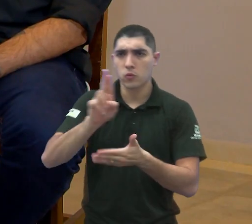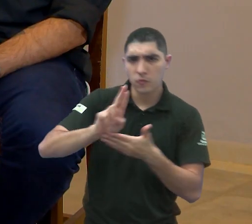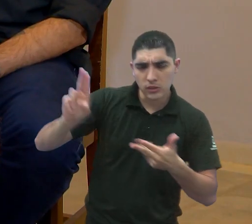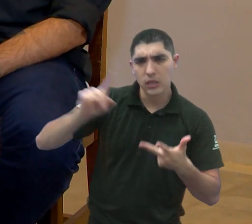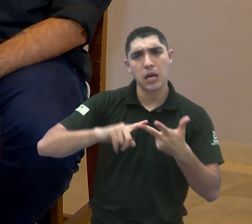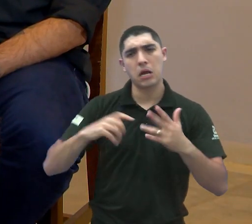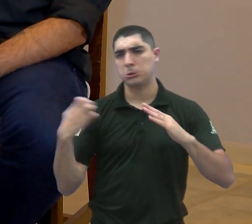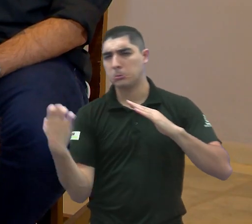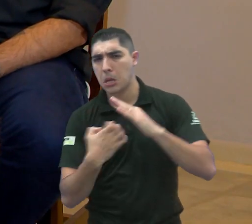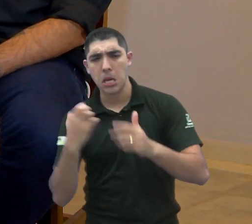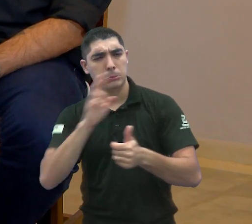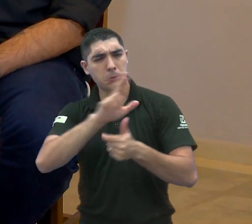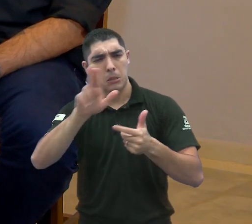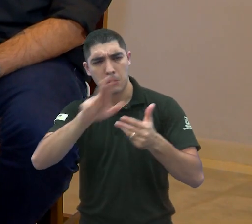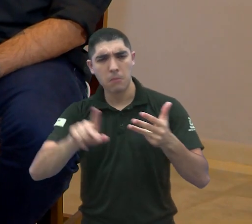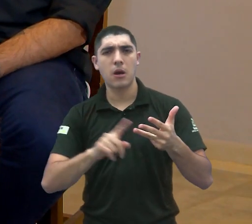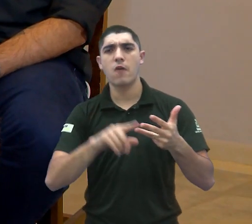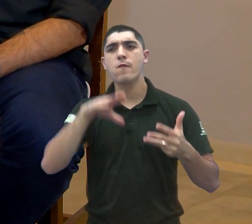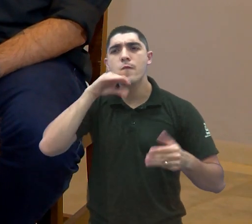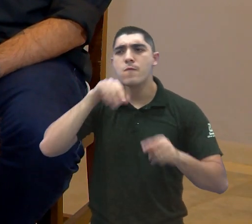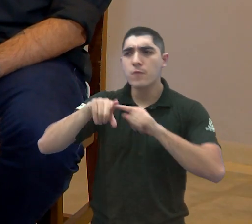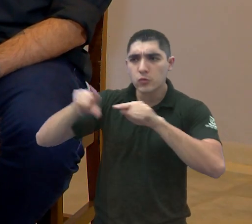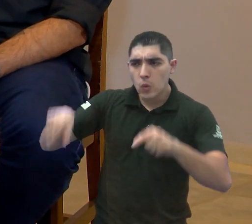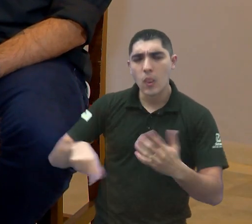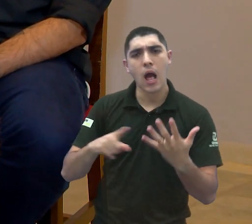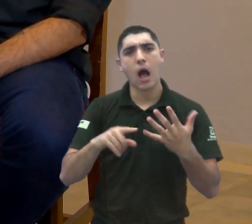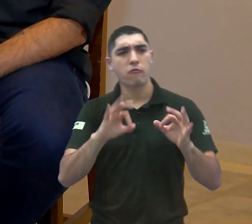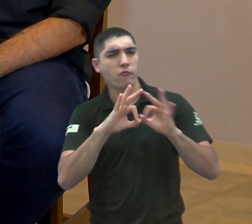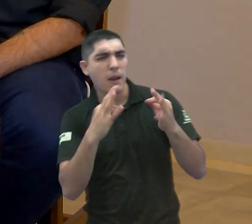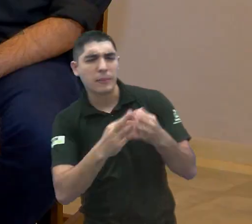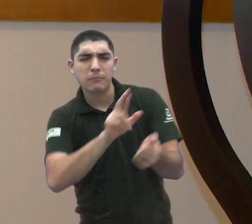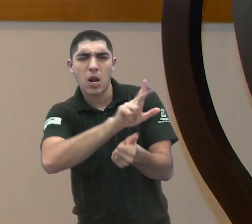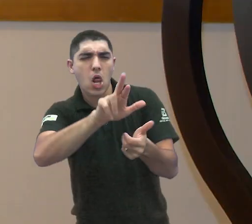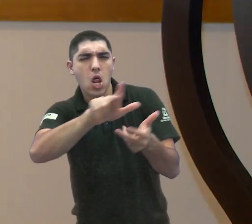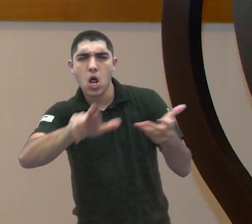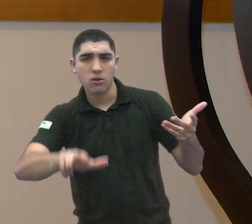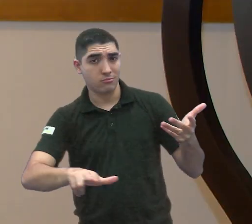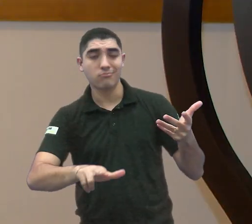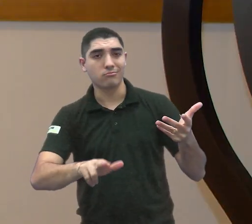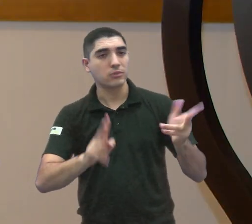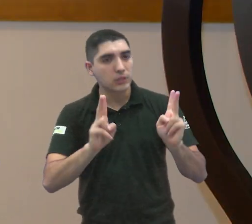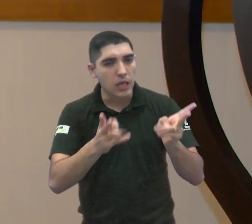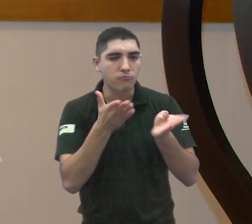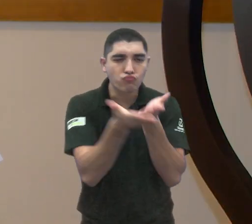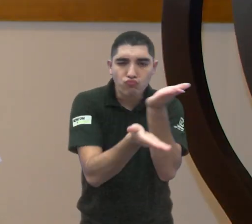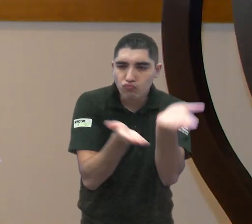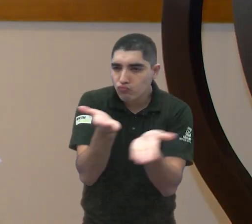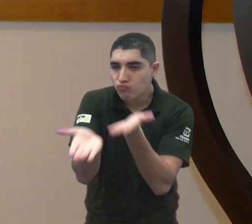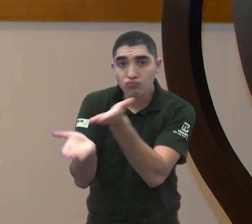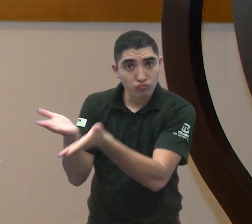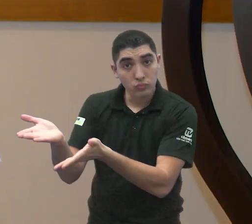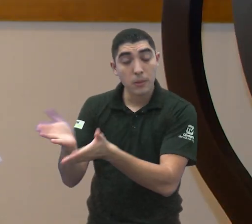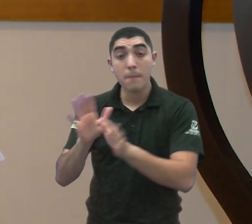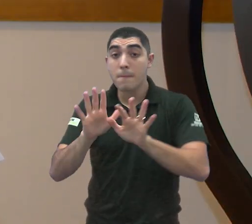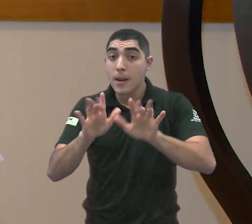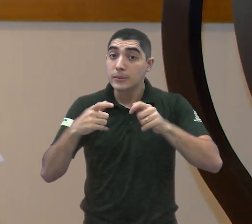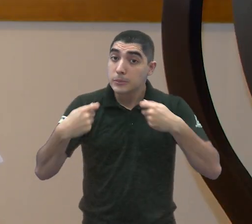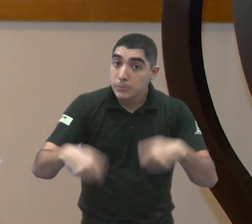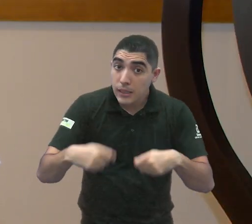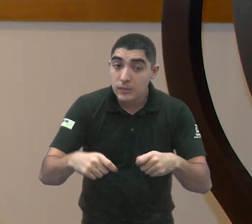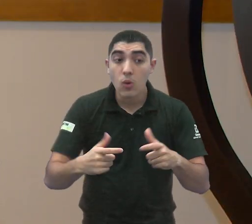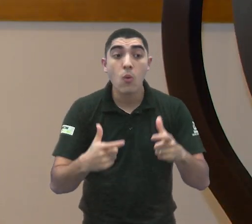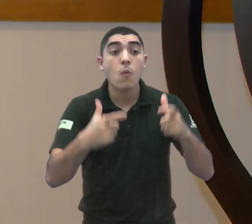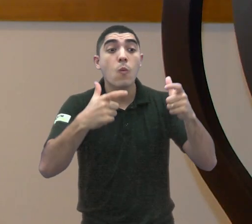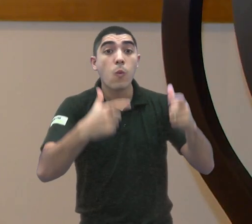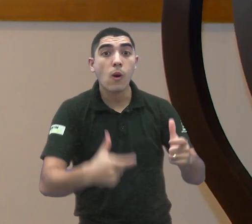as empresas tantas que nós temos, então os operários, as famílias, né? Então esse trabalho, para ser